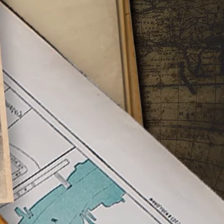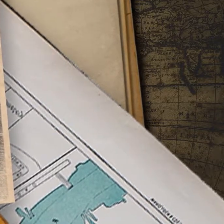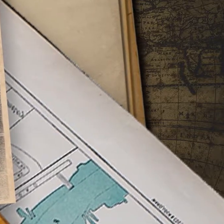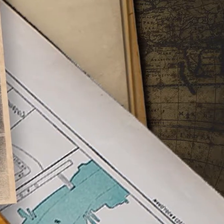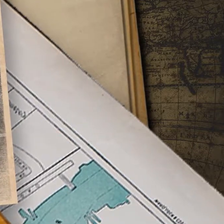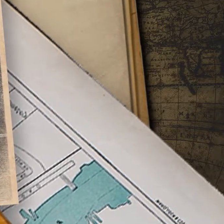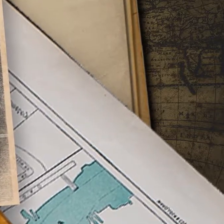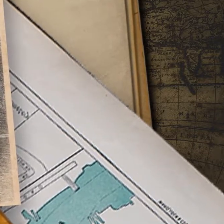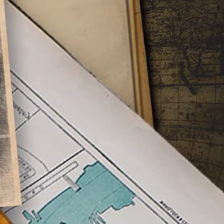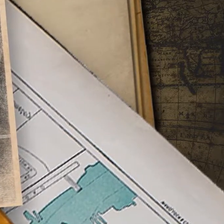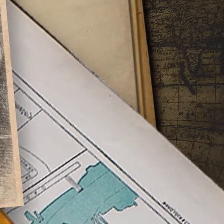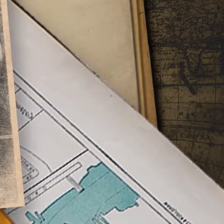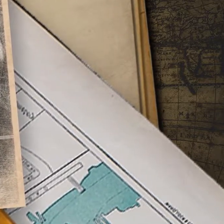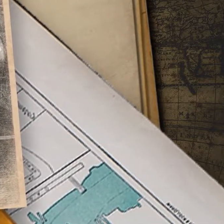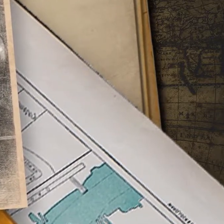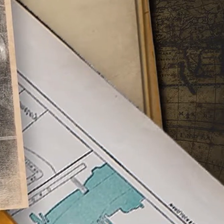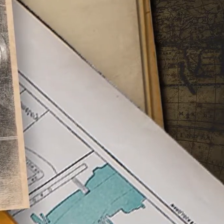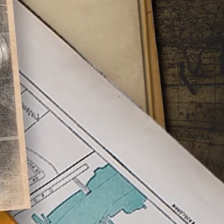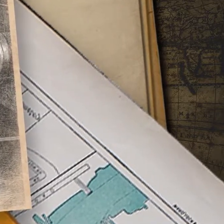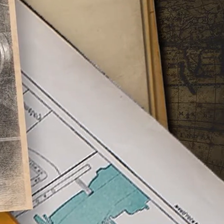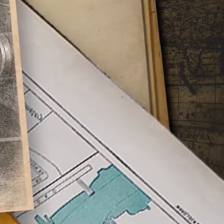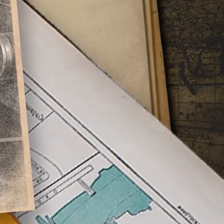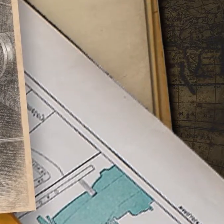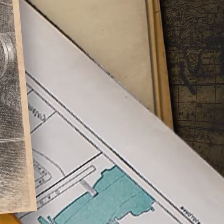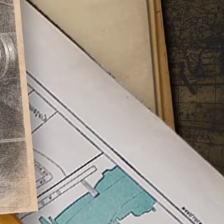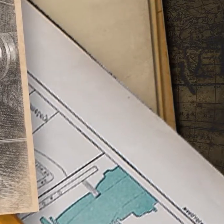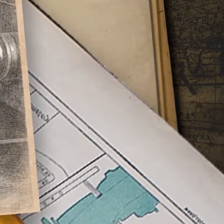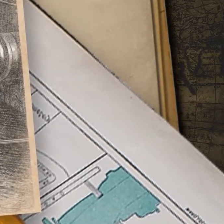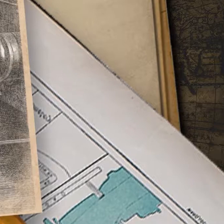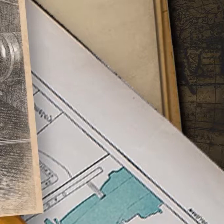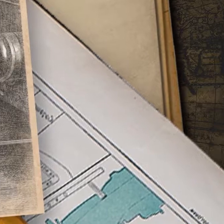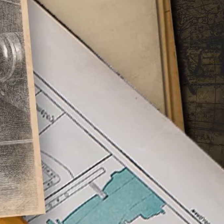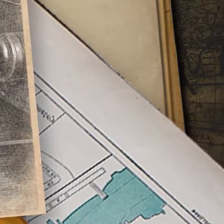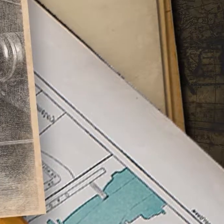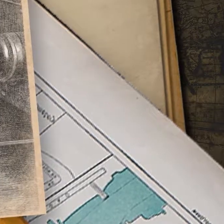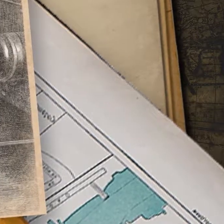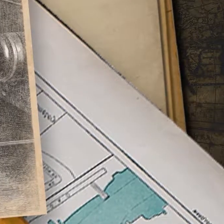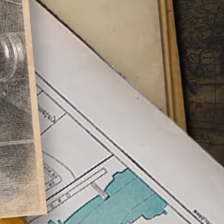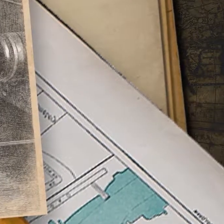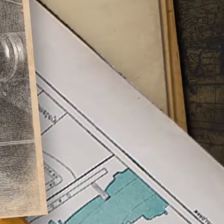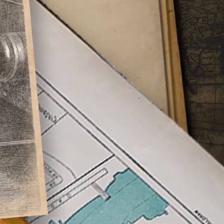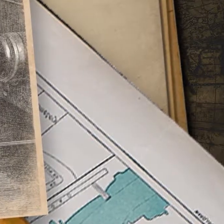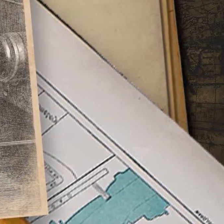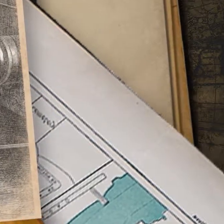ao outro por um encaixe, para soltá-lo. Atrás dele, muita fumaça.